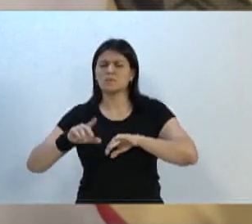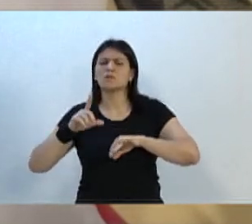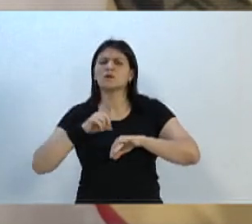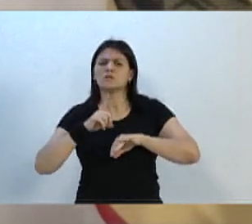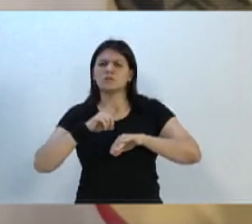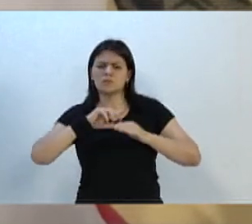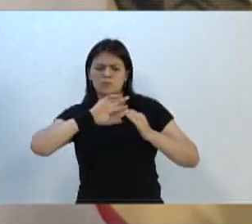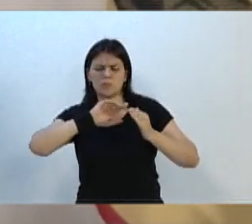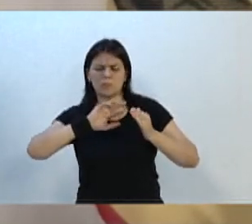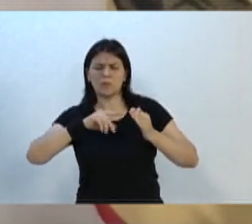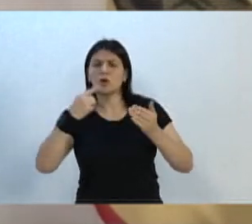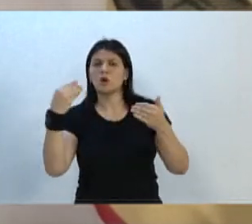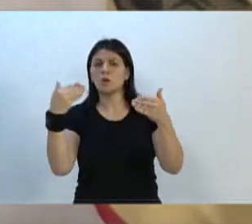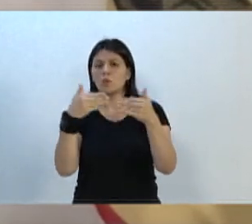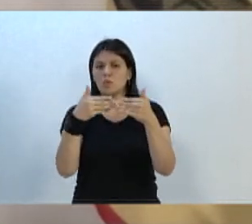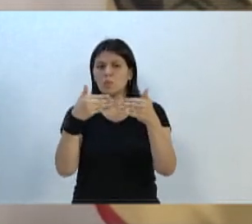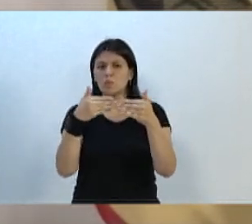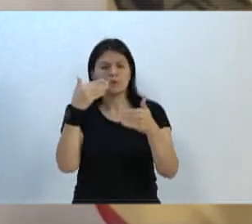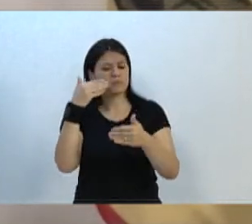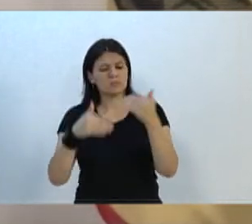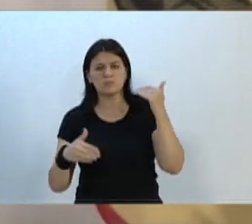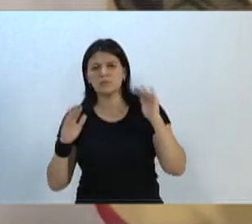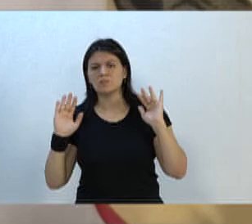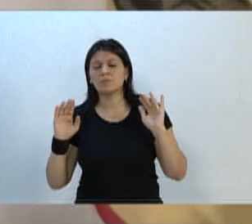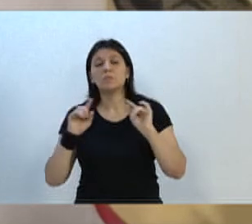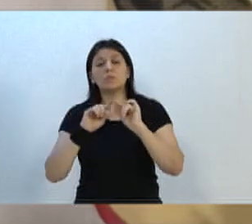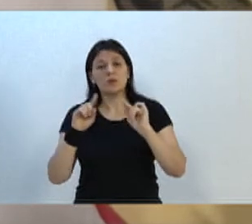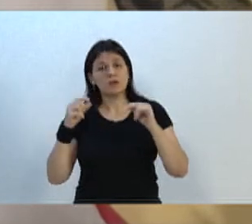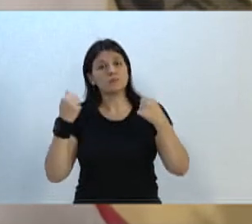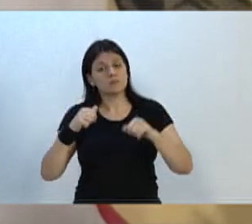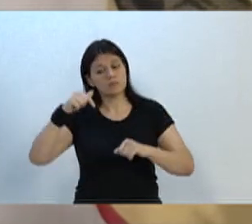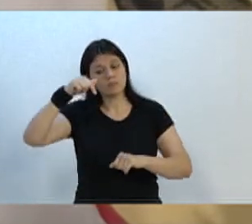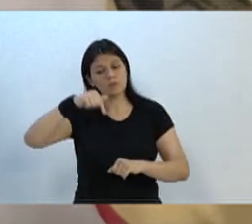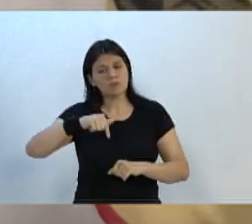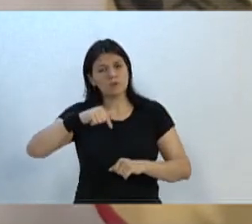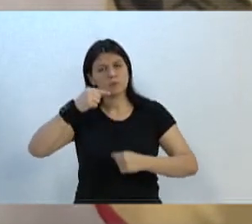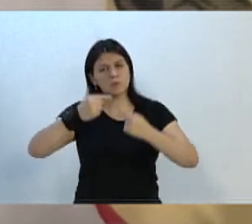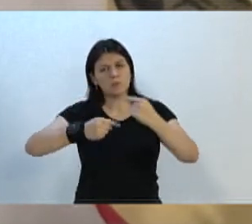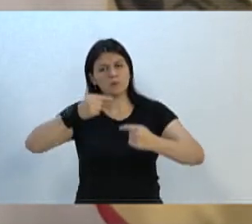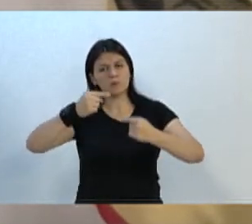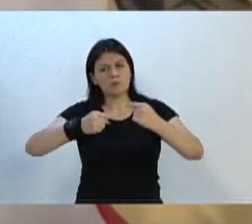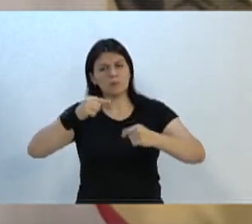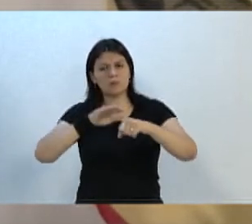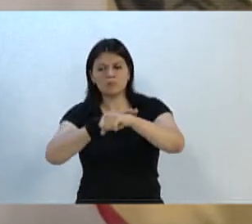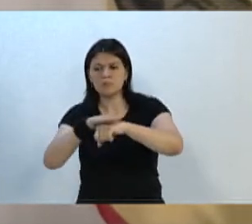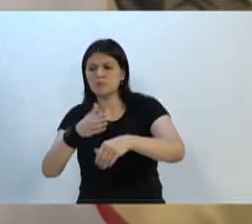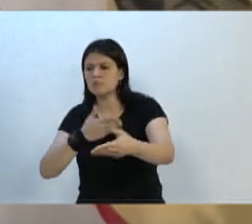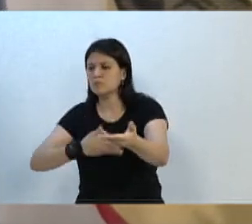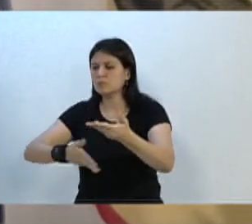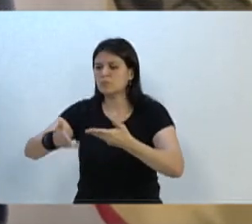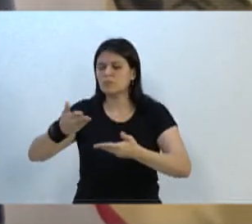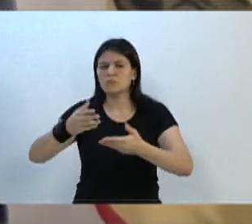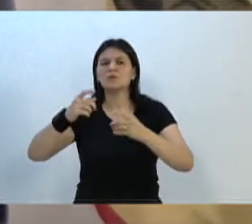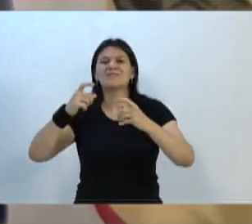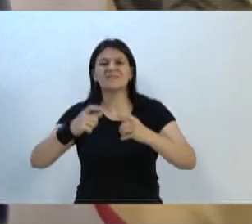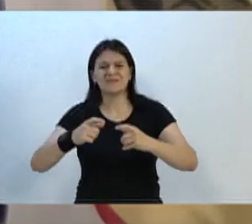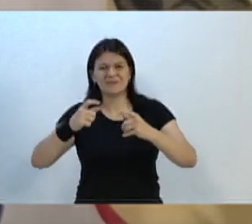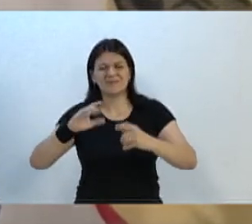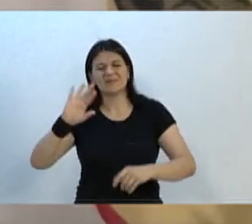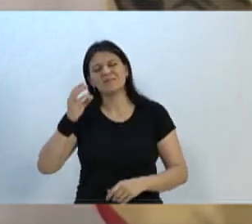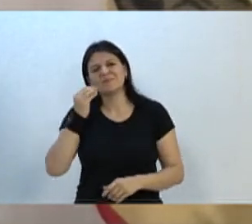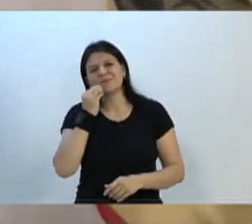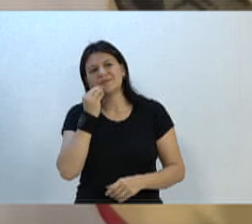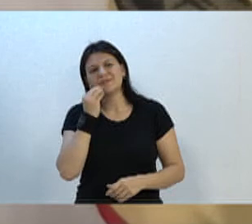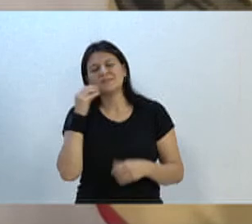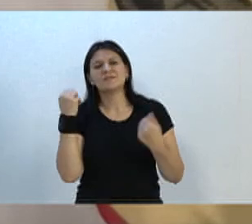que a gente concorda e pontos que nós não concordamos mas nós temos que vir aqui debater conversar e esse é o espaço Essa é a oportunidade